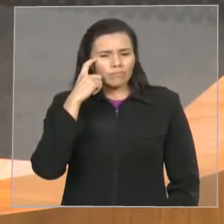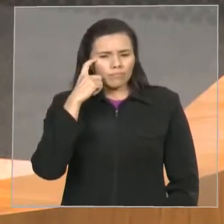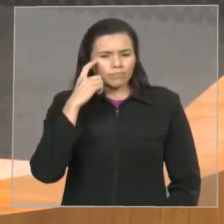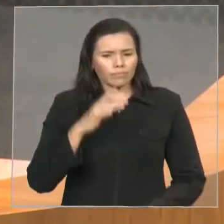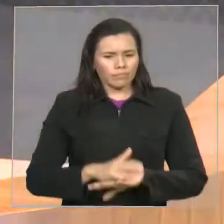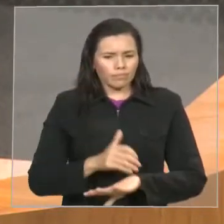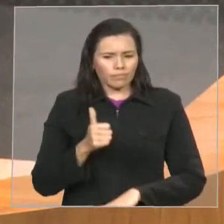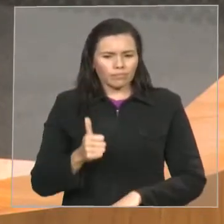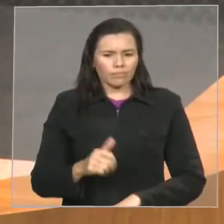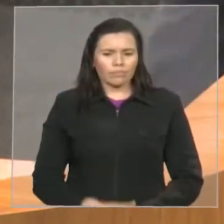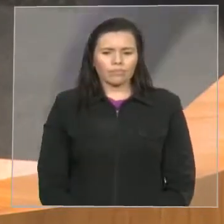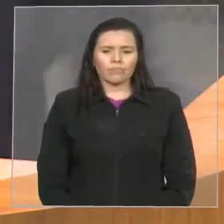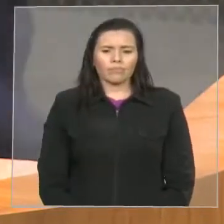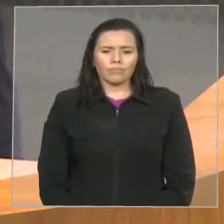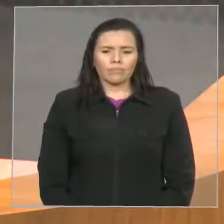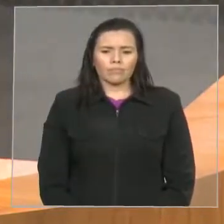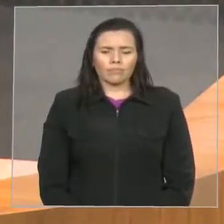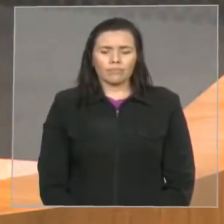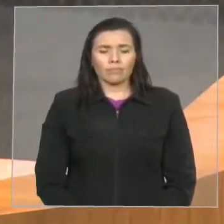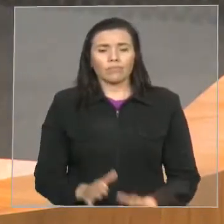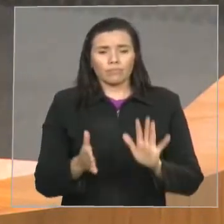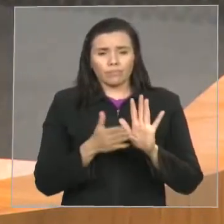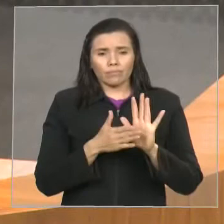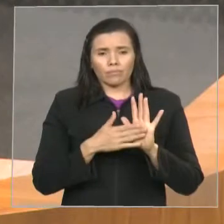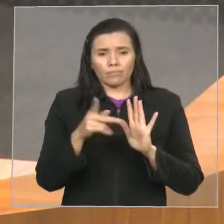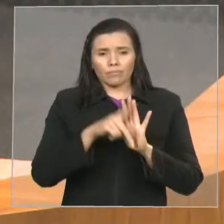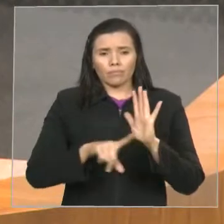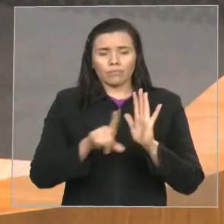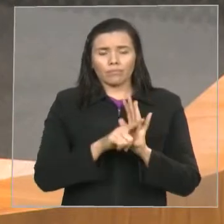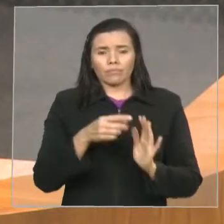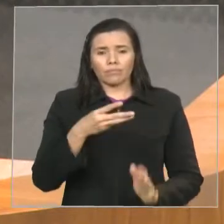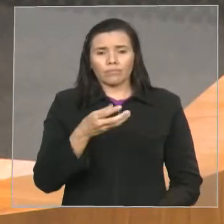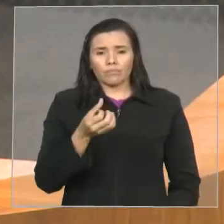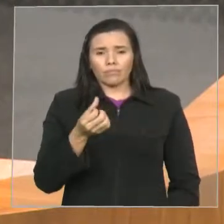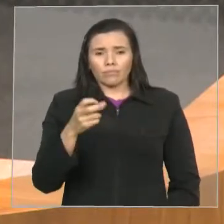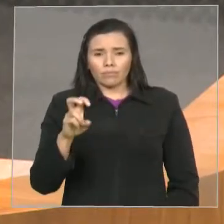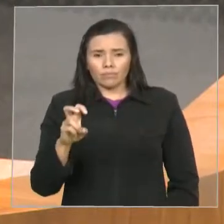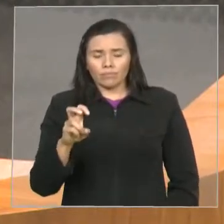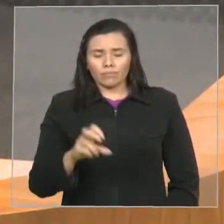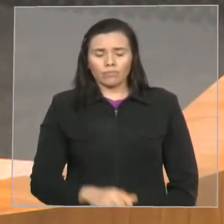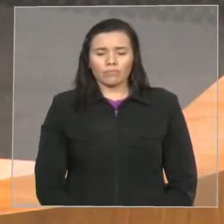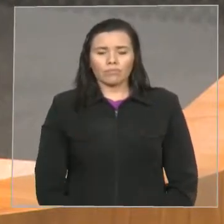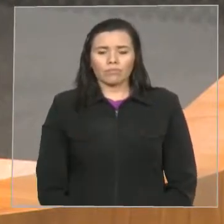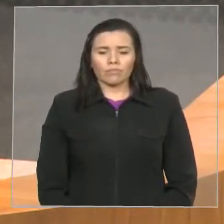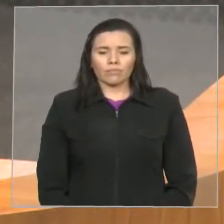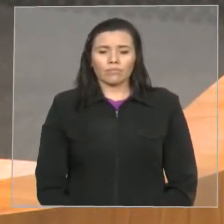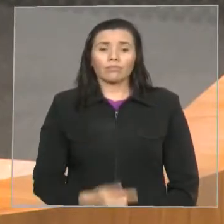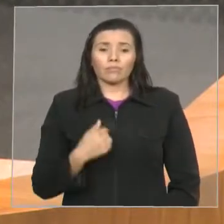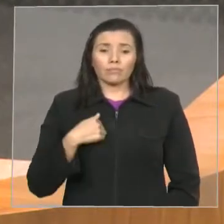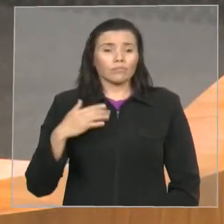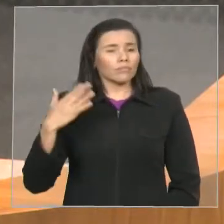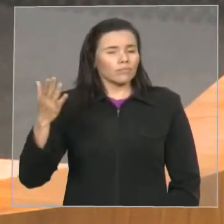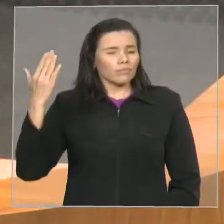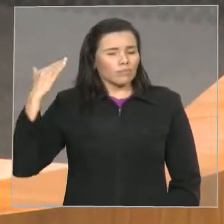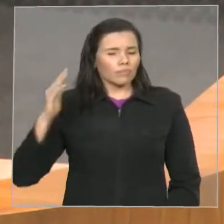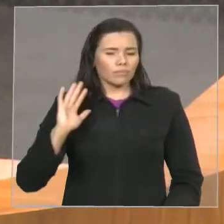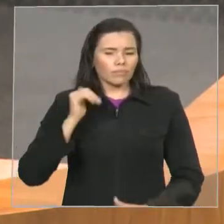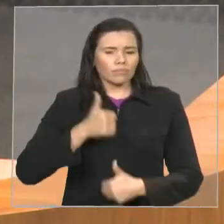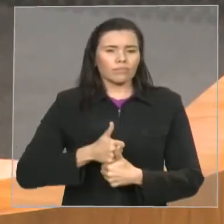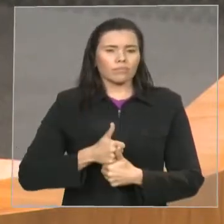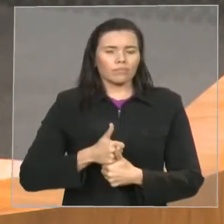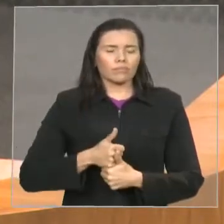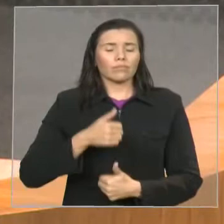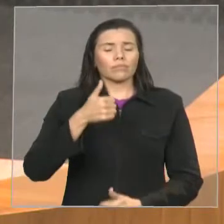relativamente a esse projeto 365, eu assumi o sistema de segurança pública em